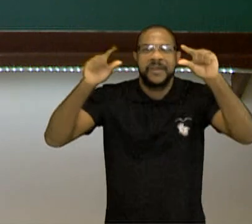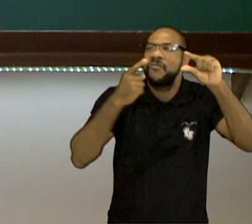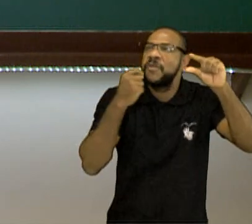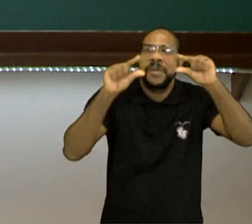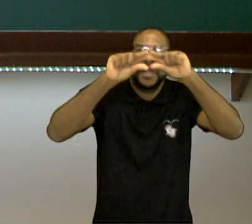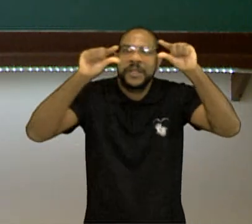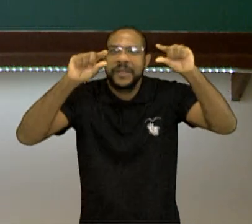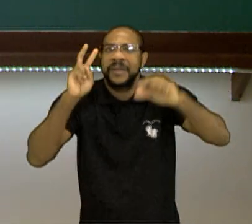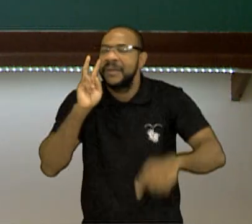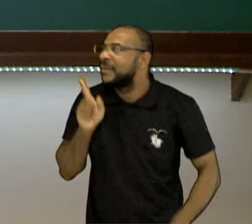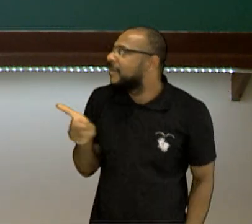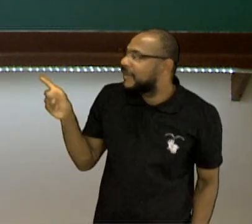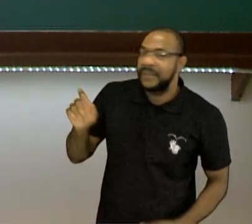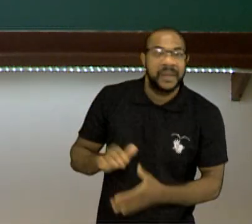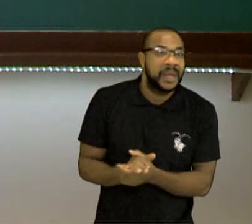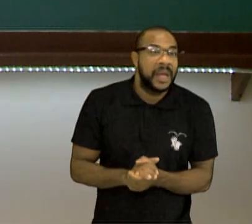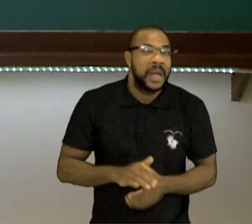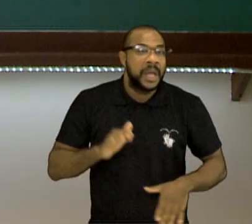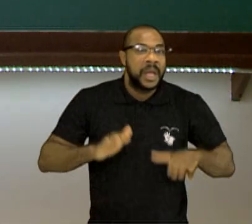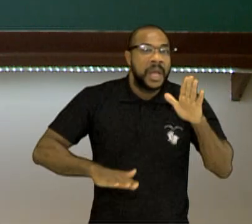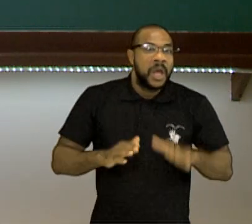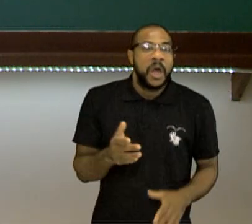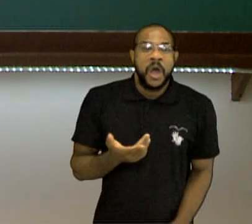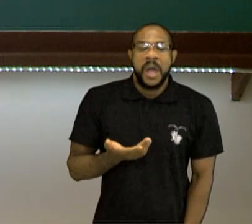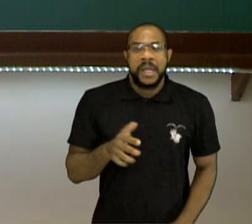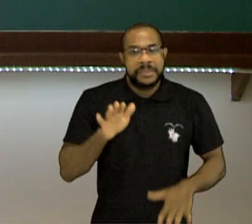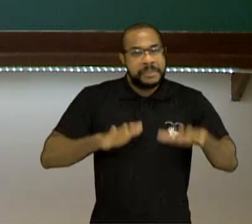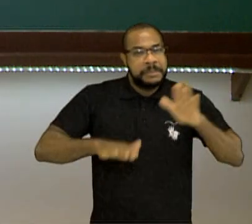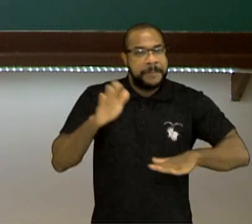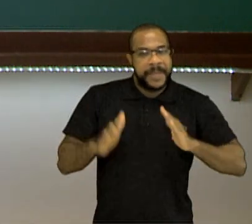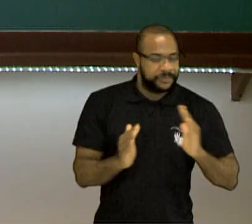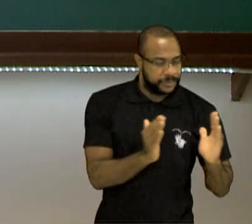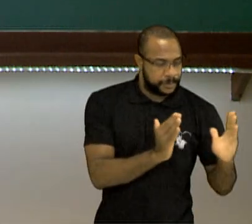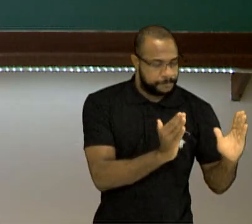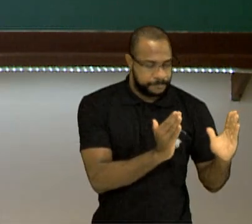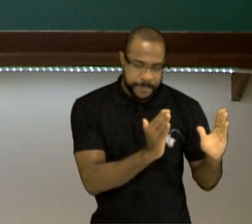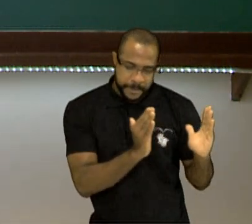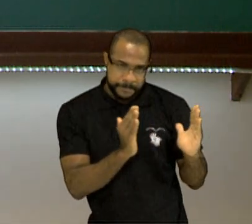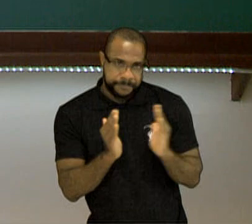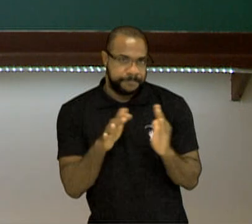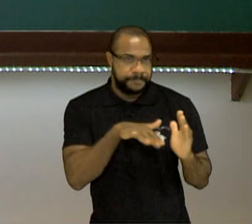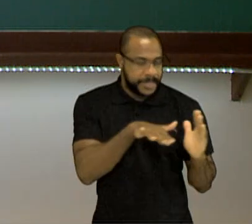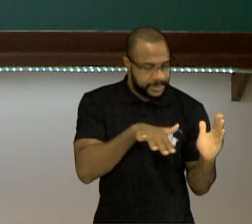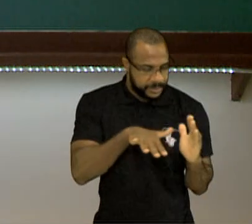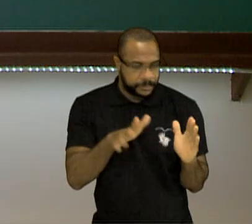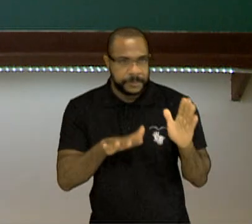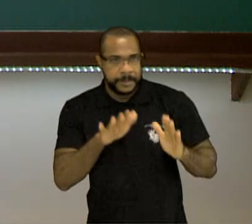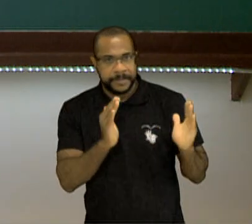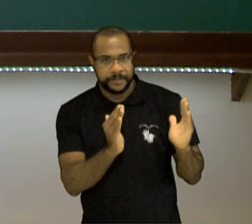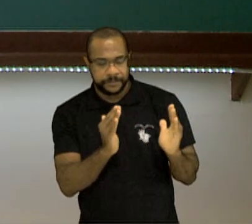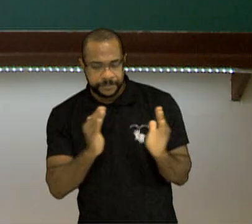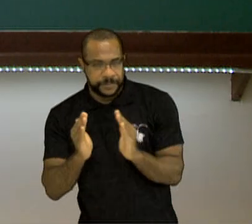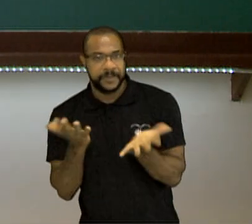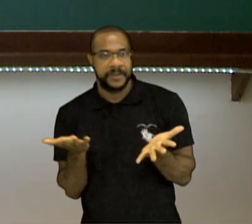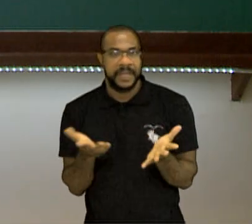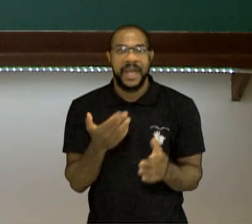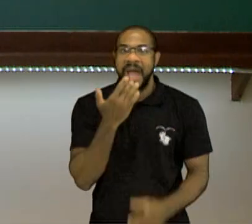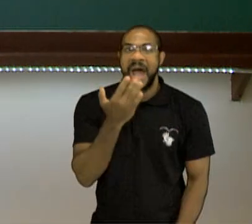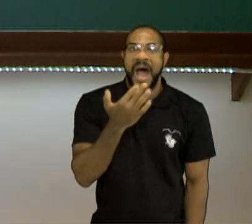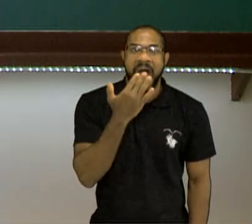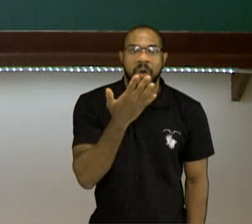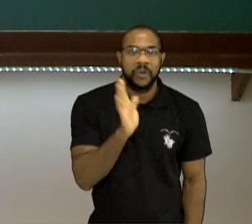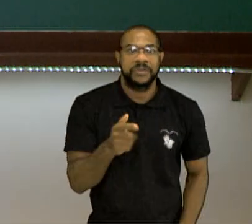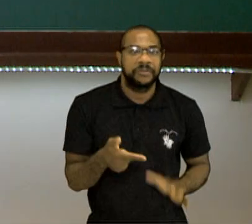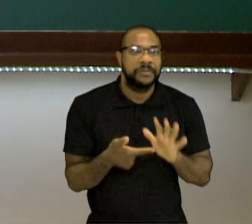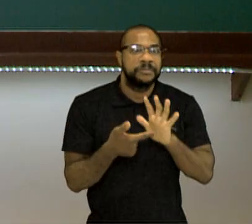épocas, essas cores já foram empregadas de forma a distinguir membros de classes